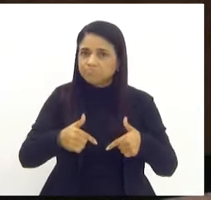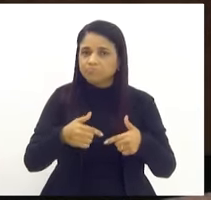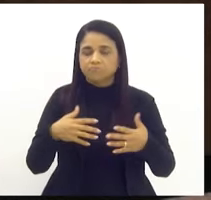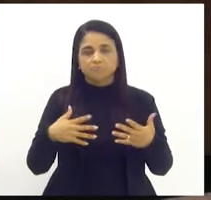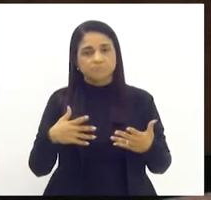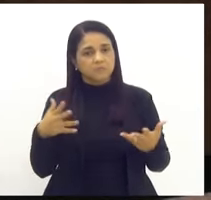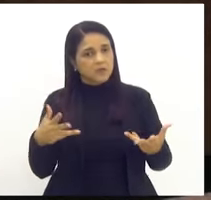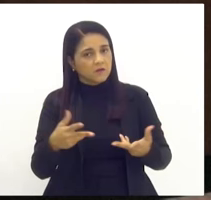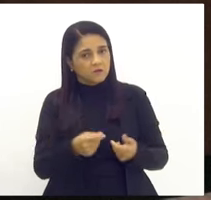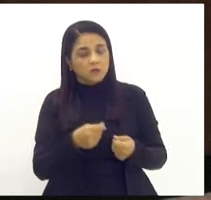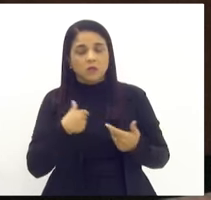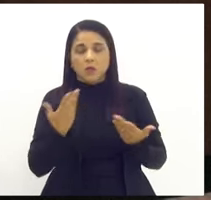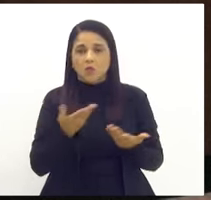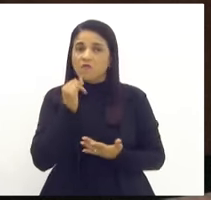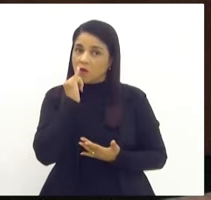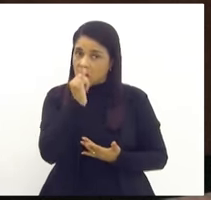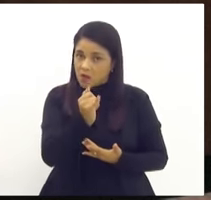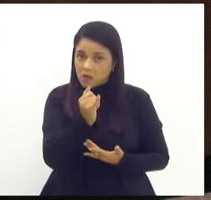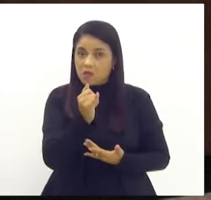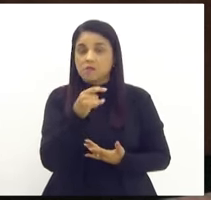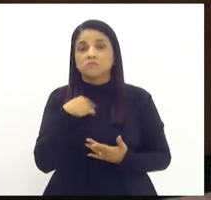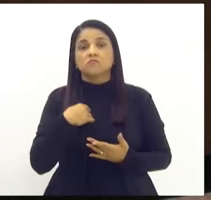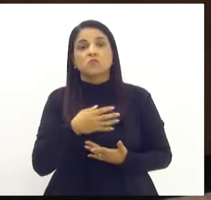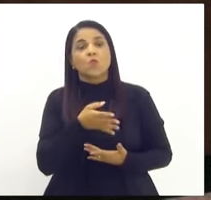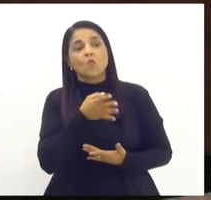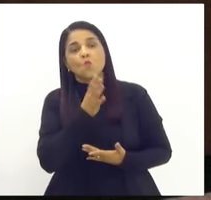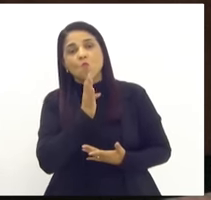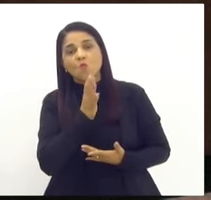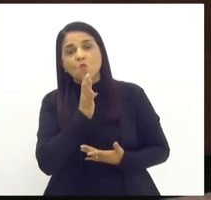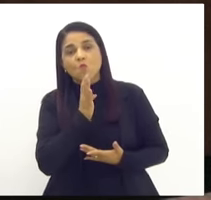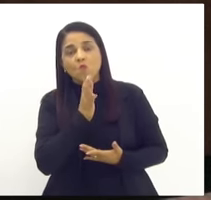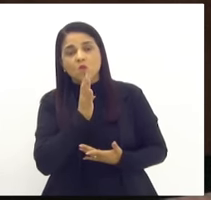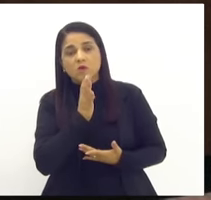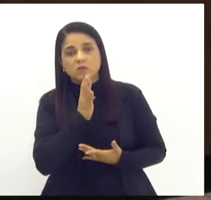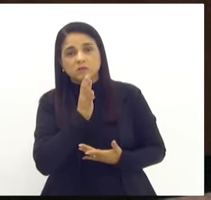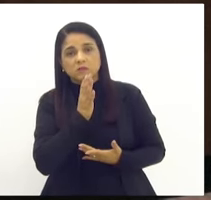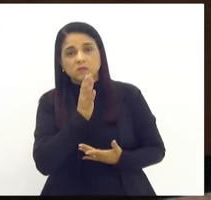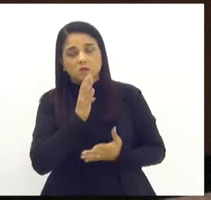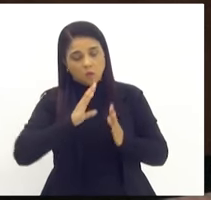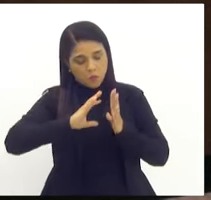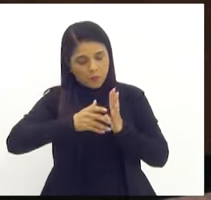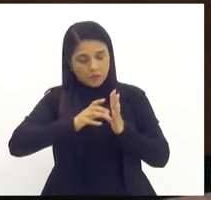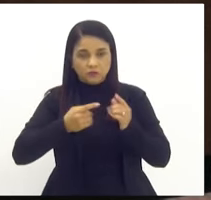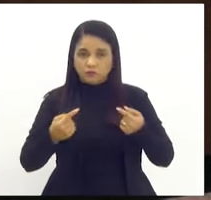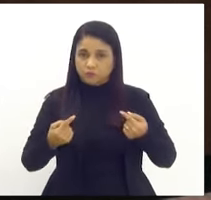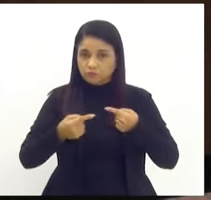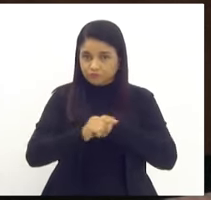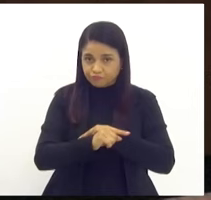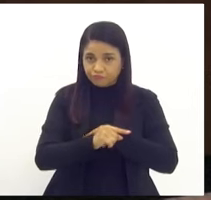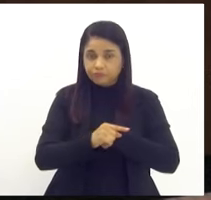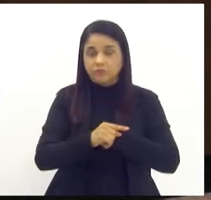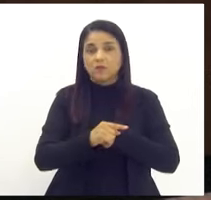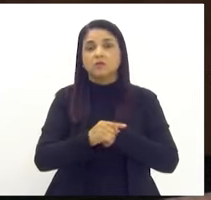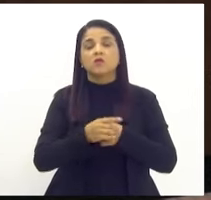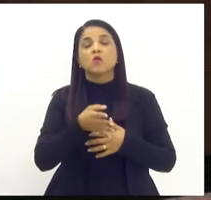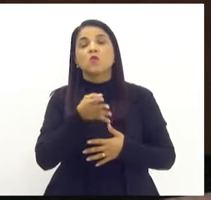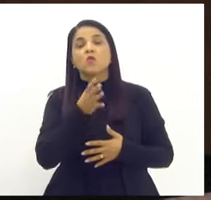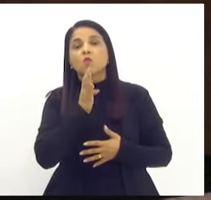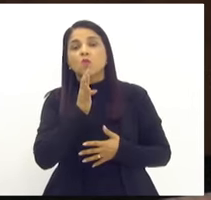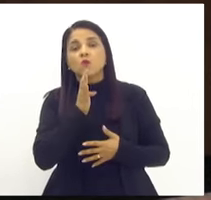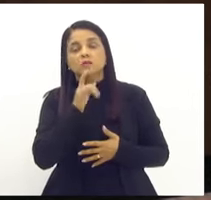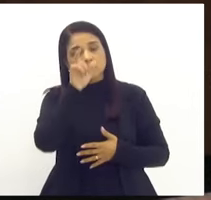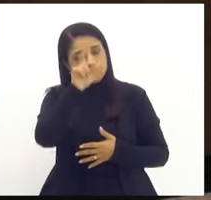para ele tô cumprindo agora que eu ia reconhecer como oposição e como adversário ia reconhecer a